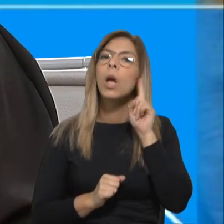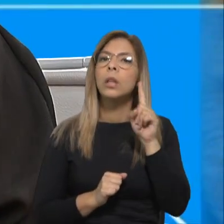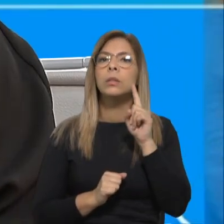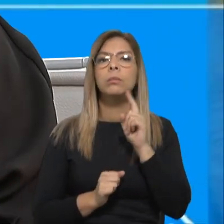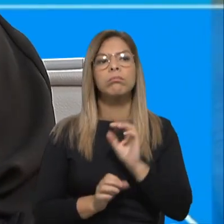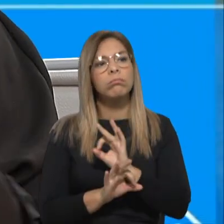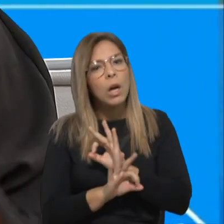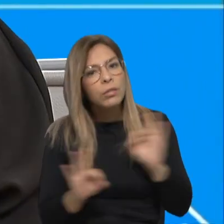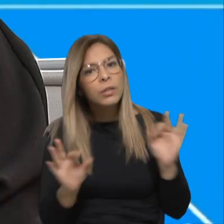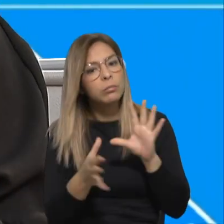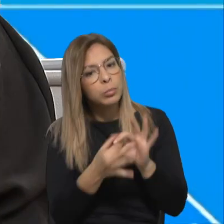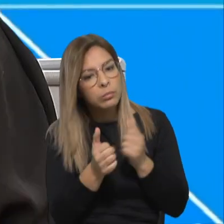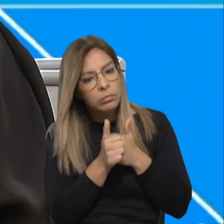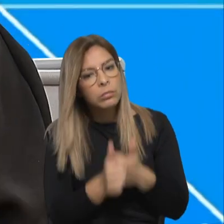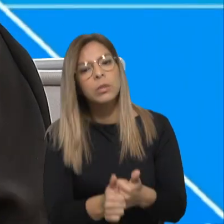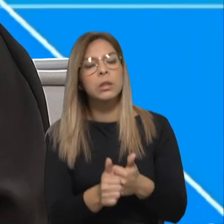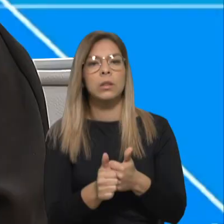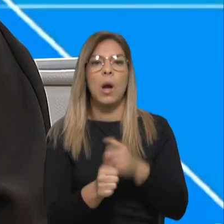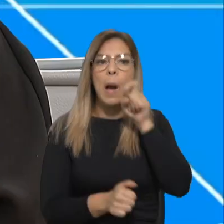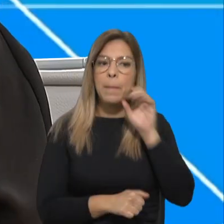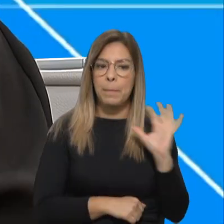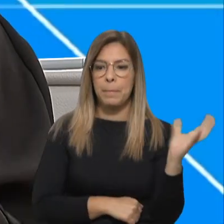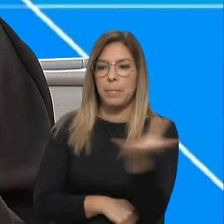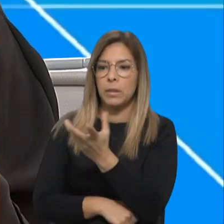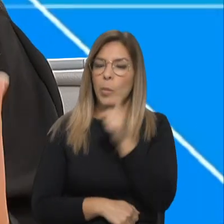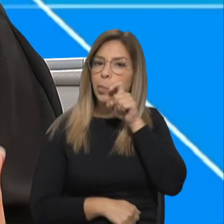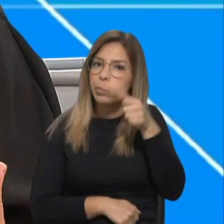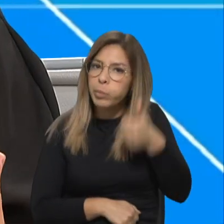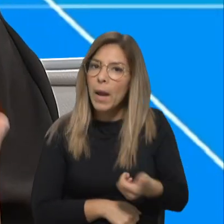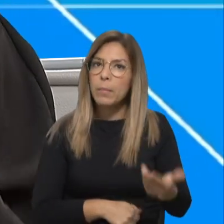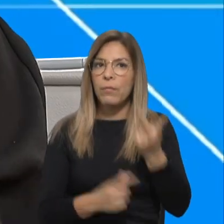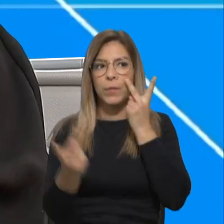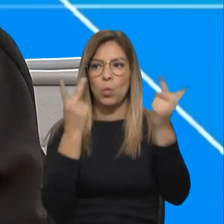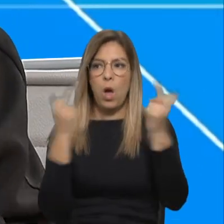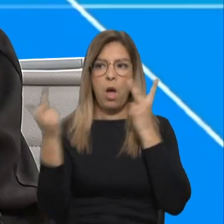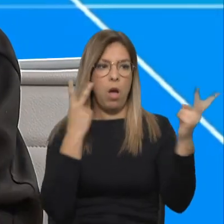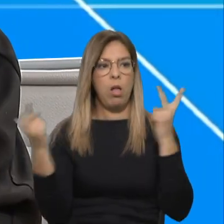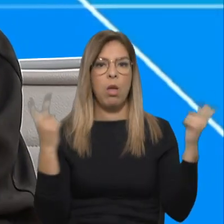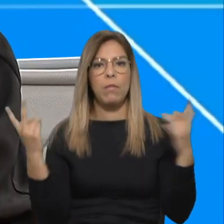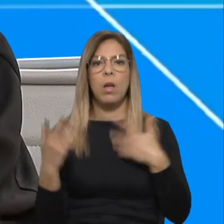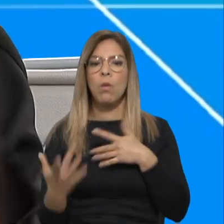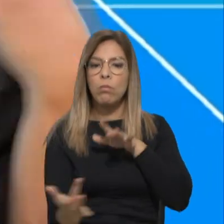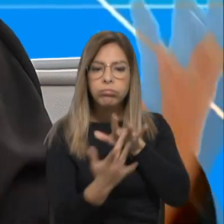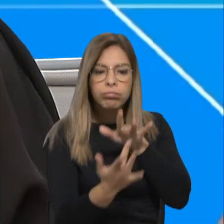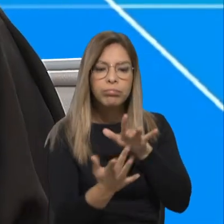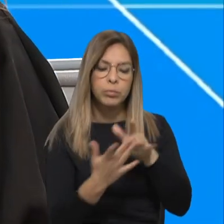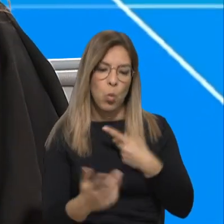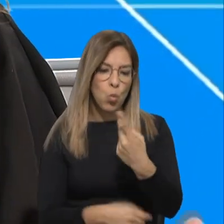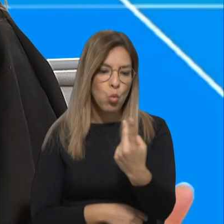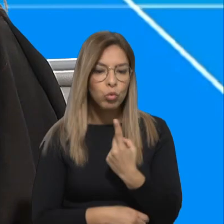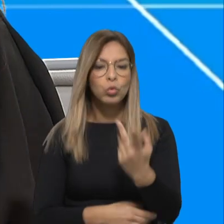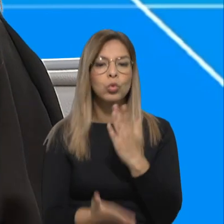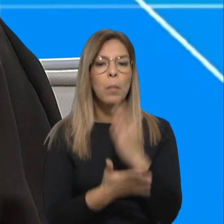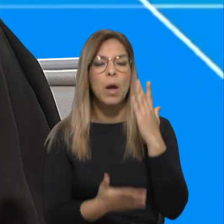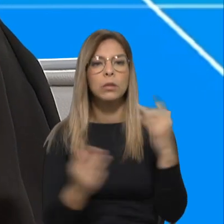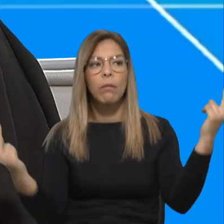política de criação de ambientes seguros e de ambientes de cuidado é a visibilidade. Evitar interações de 1 para 1. Recentemente